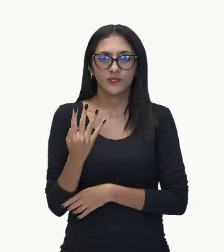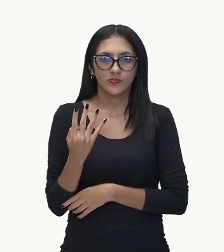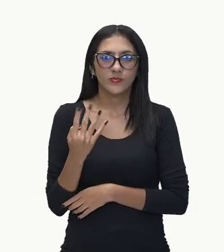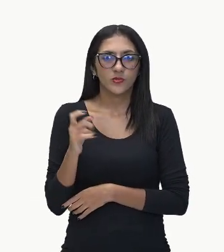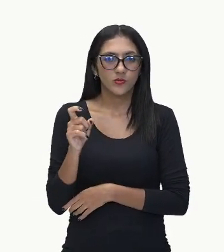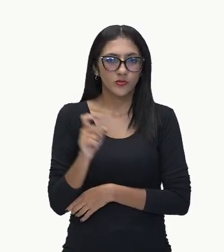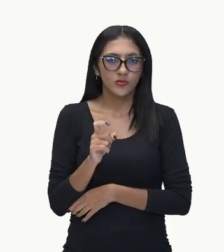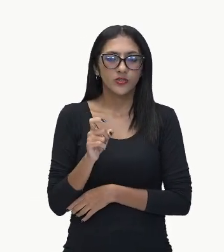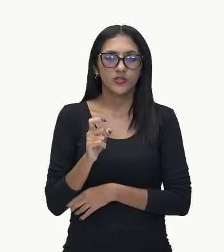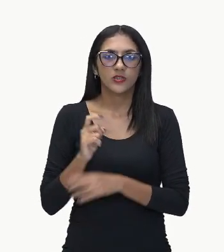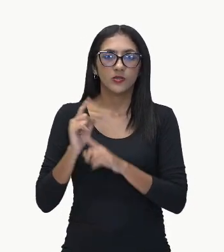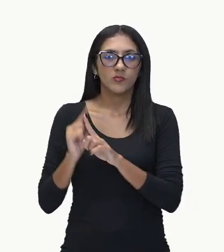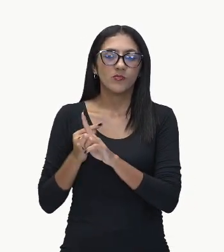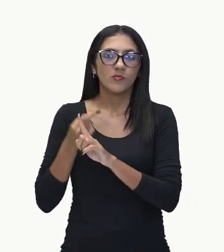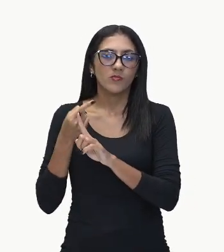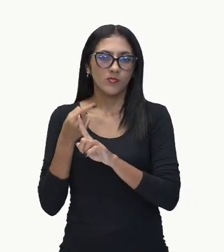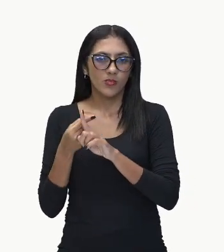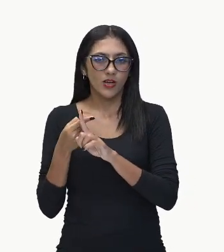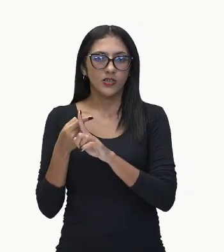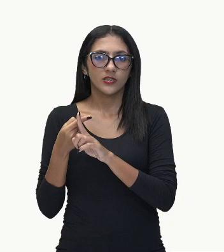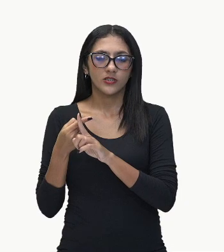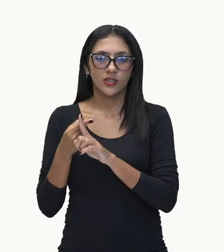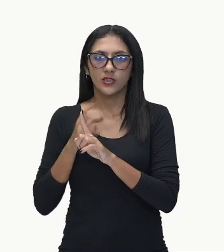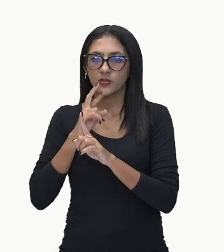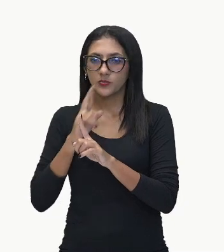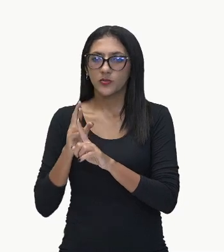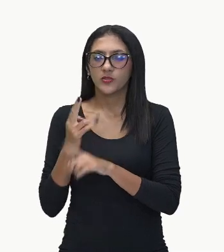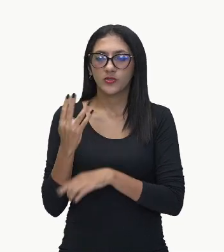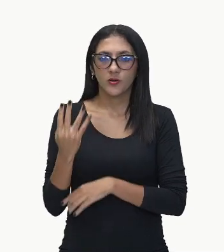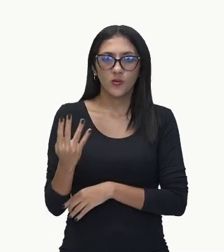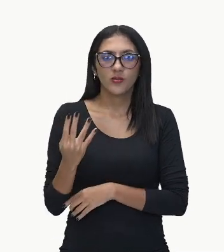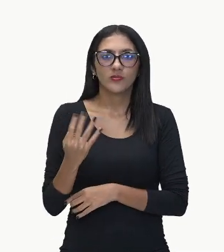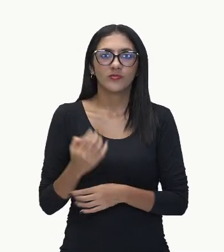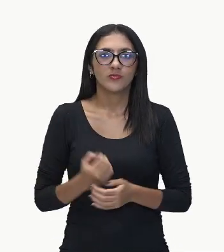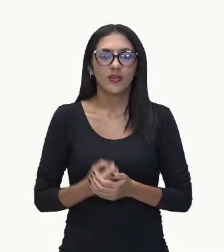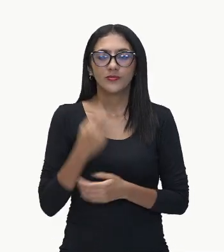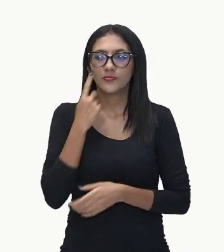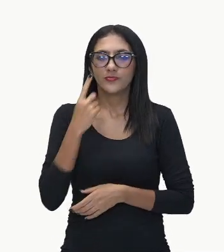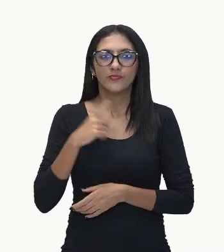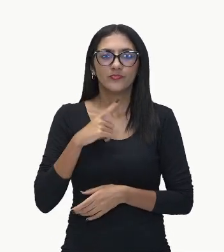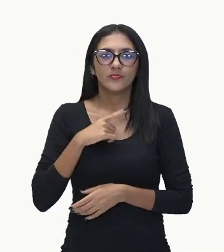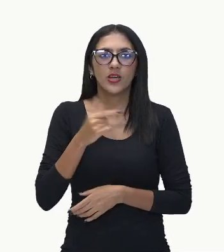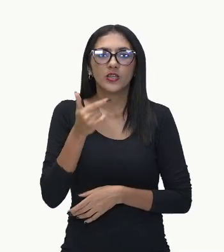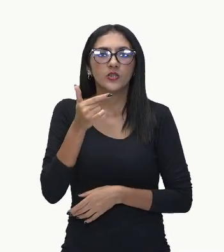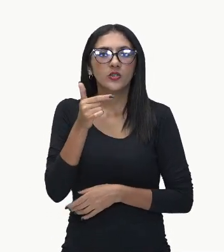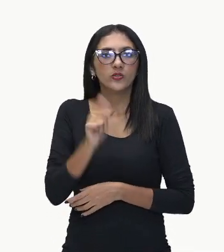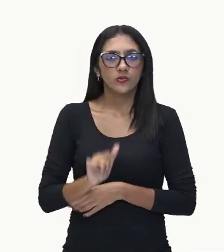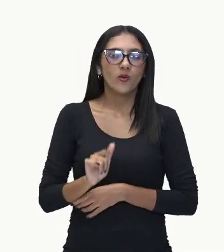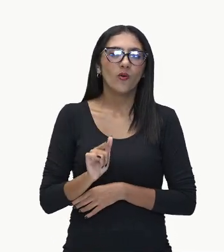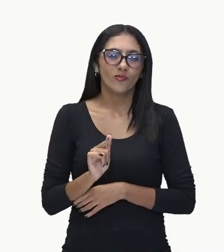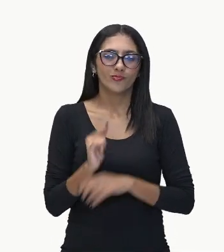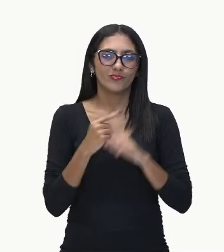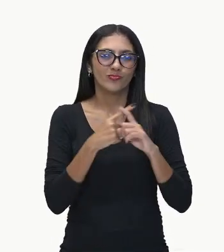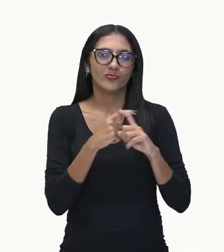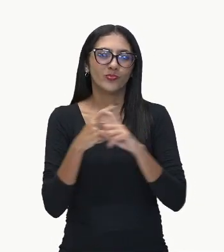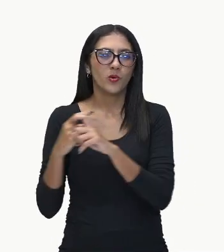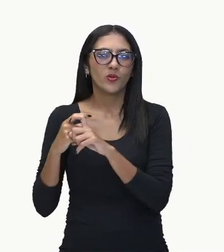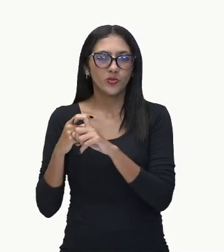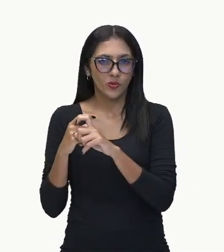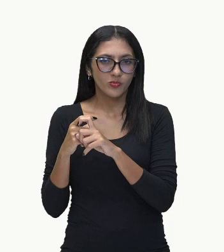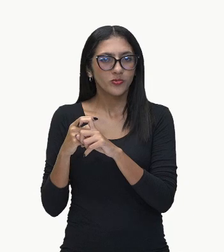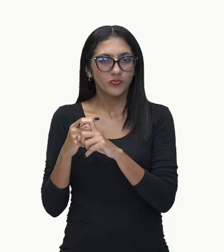4x + 2 qu que é 4 voltamos a ter aí o polinômio na sua forma